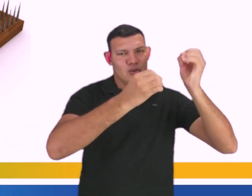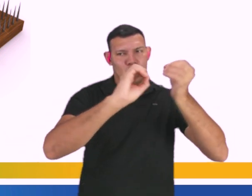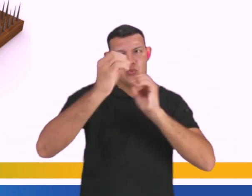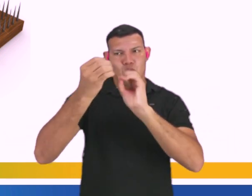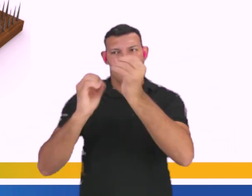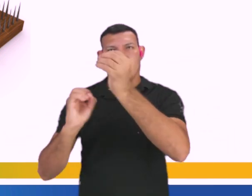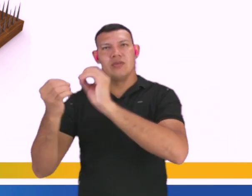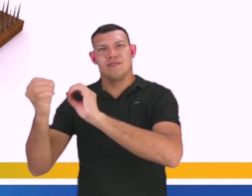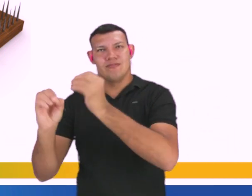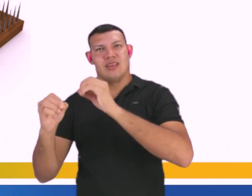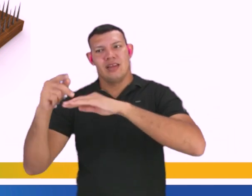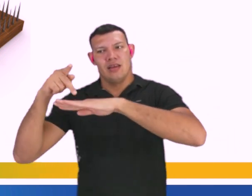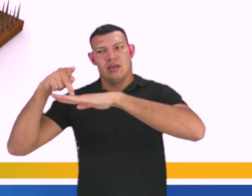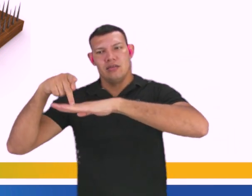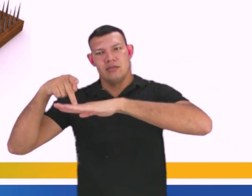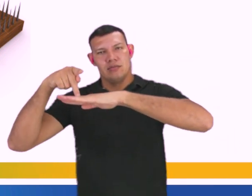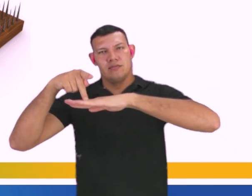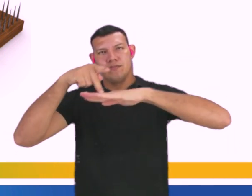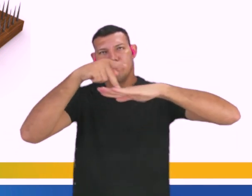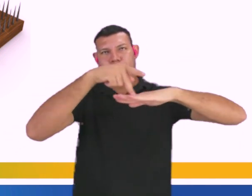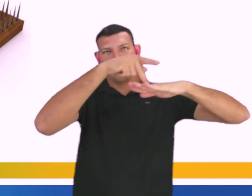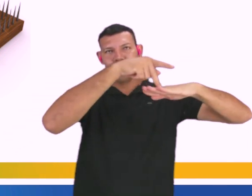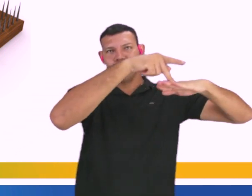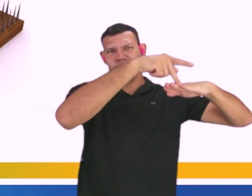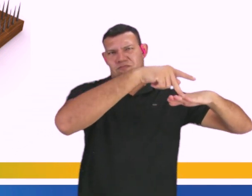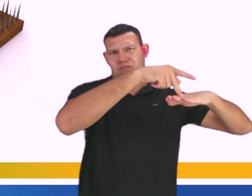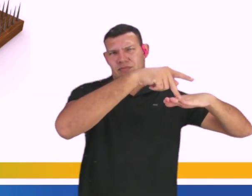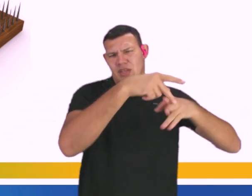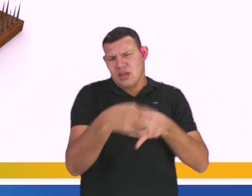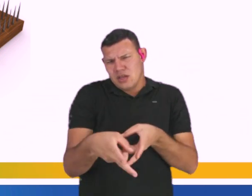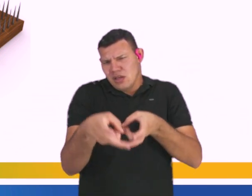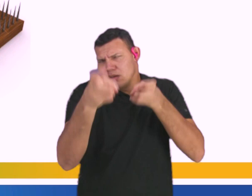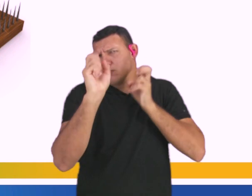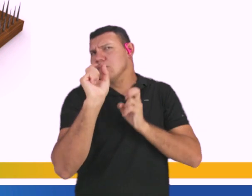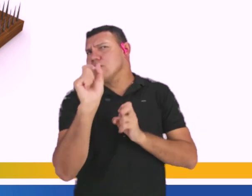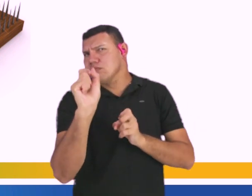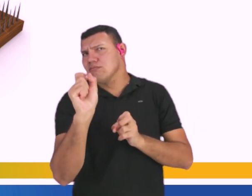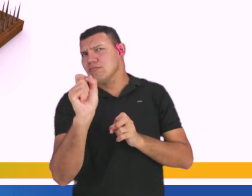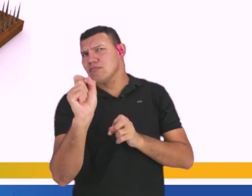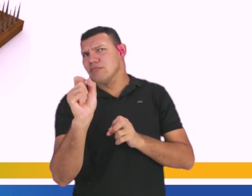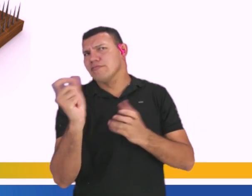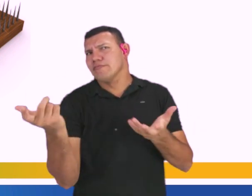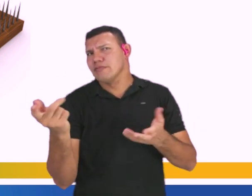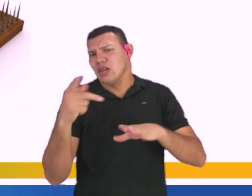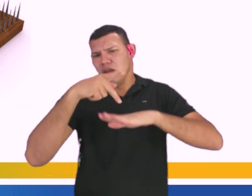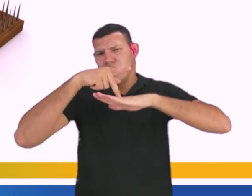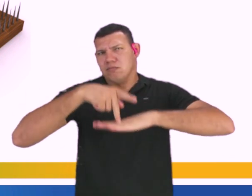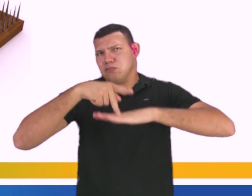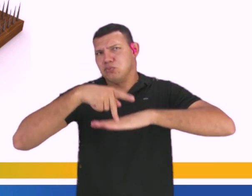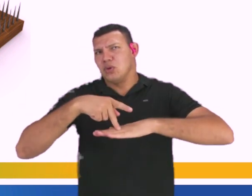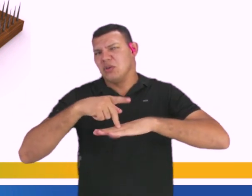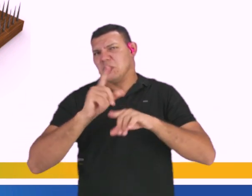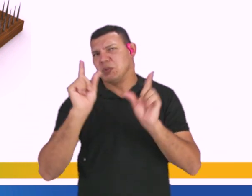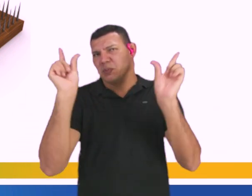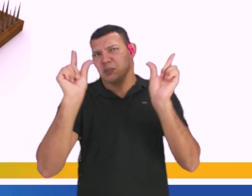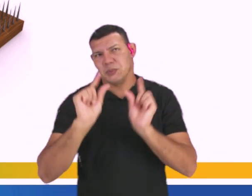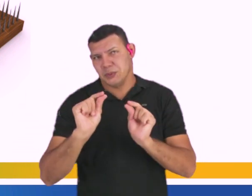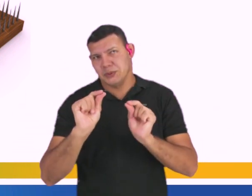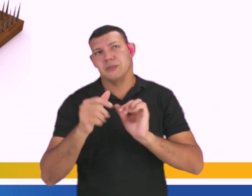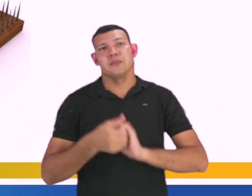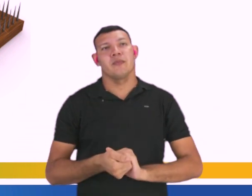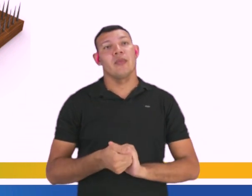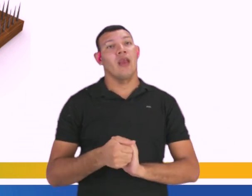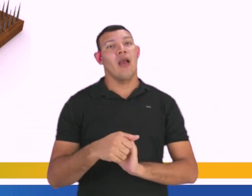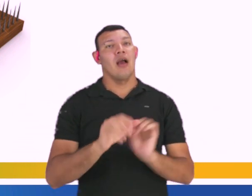corpo é uma pressão menor, e aí não parece tão perceptível assim a atuação dessa pressão. No líquido, o que